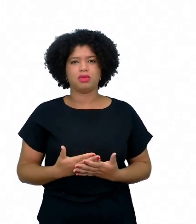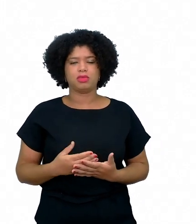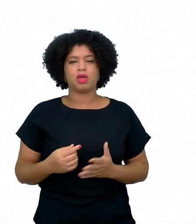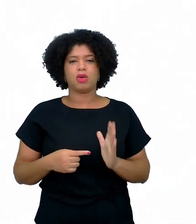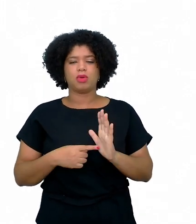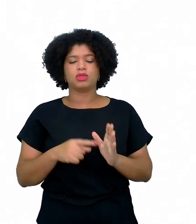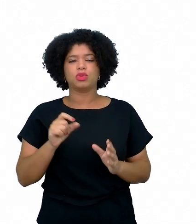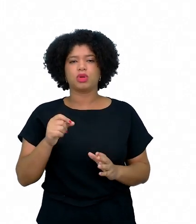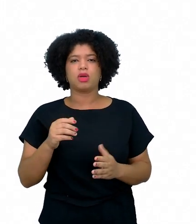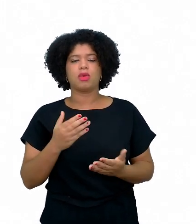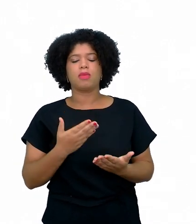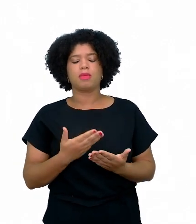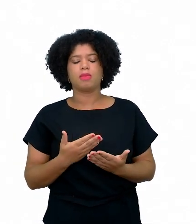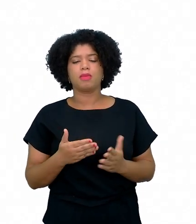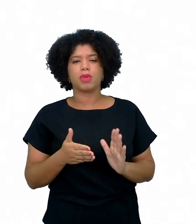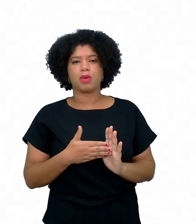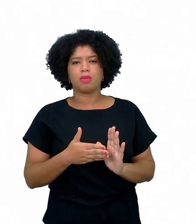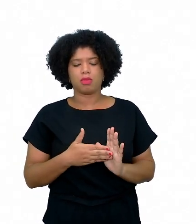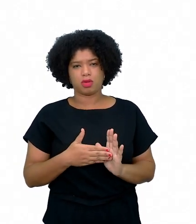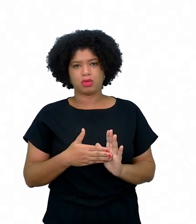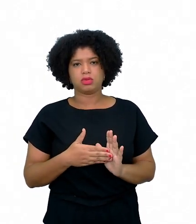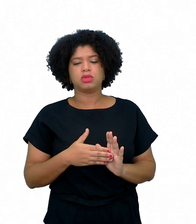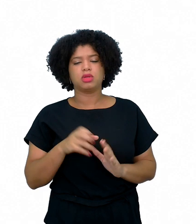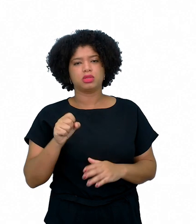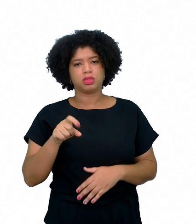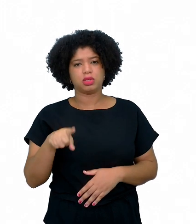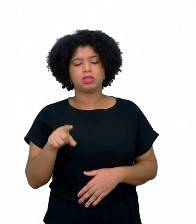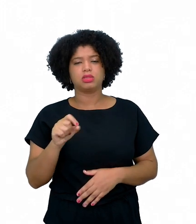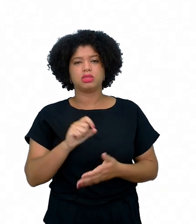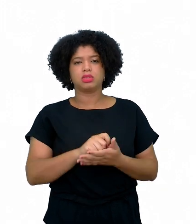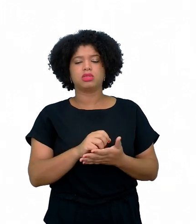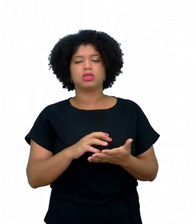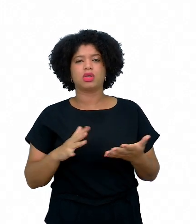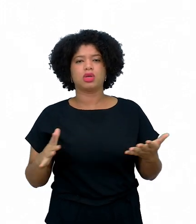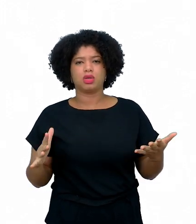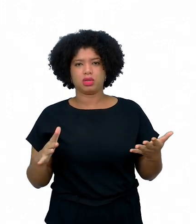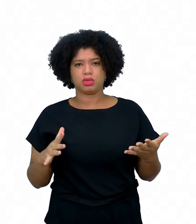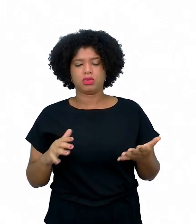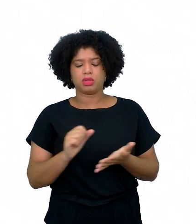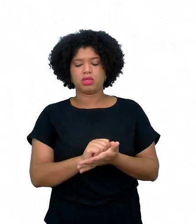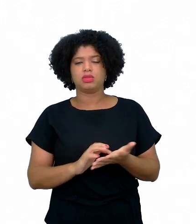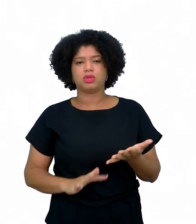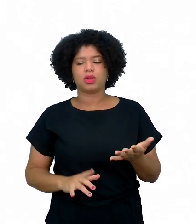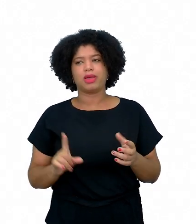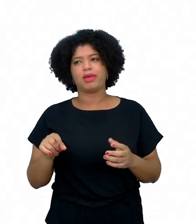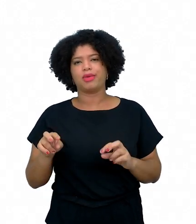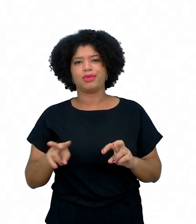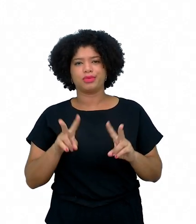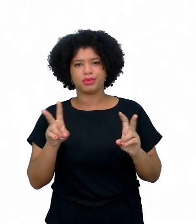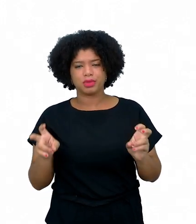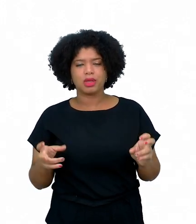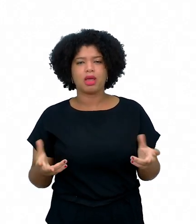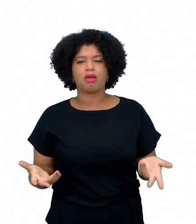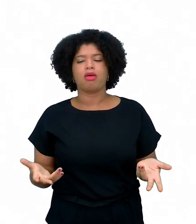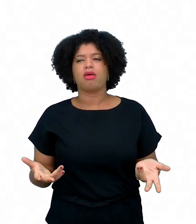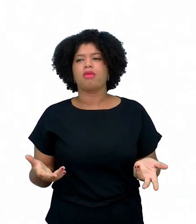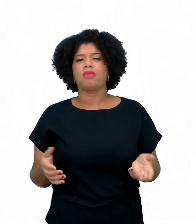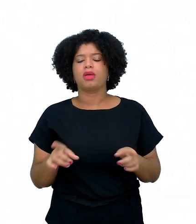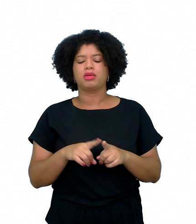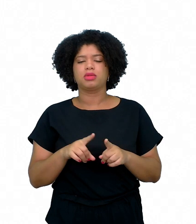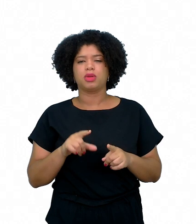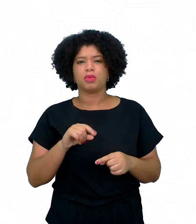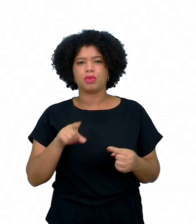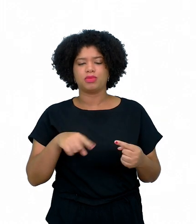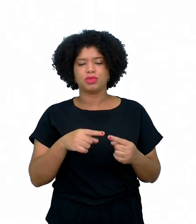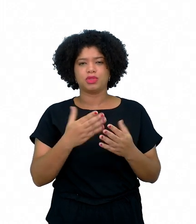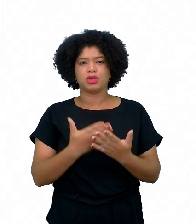apresenta a proposta, isso no nosso caderno, na sequência de atividade a gente tem, qual é o tema, quais são os